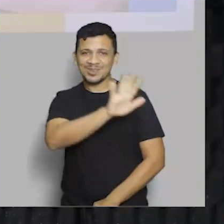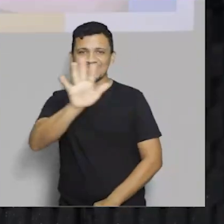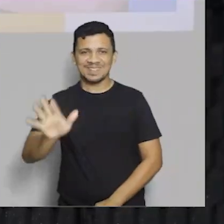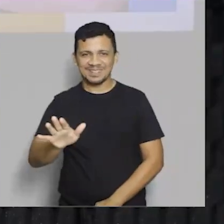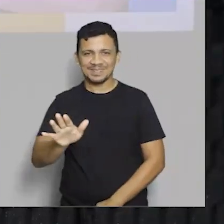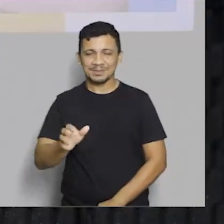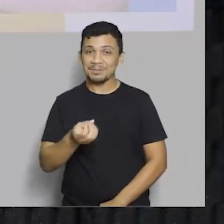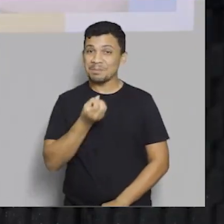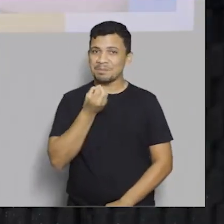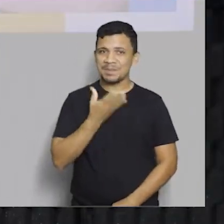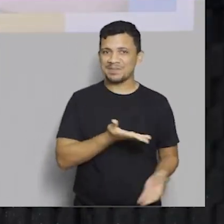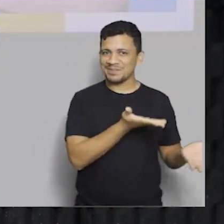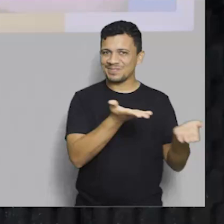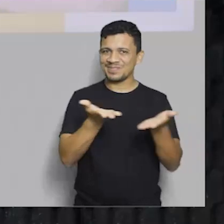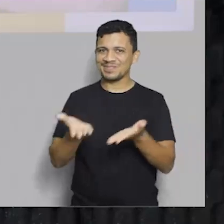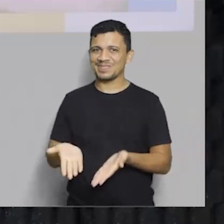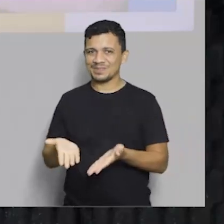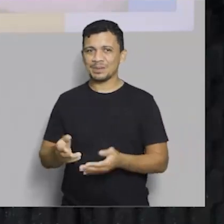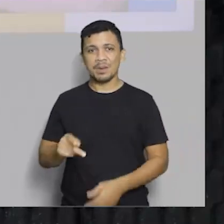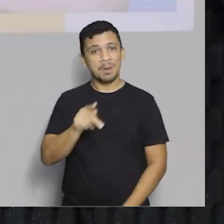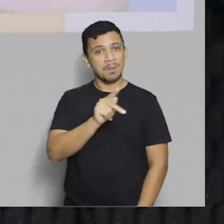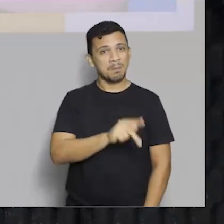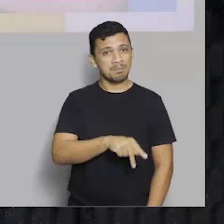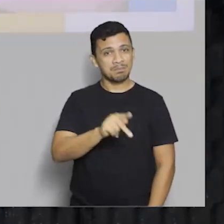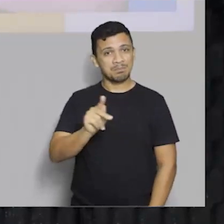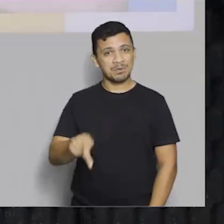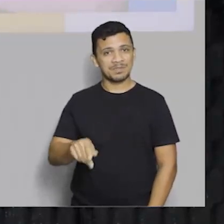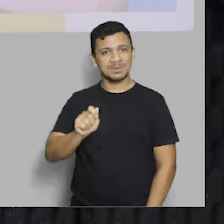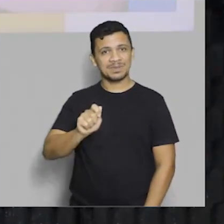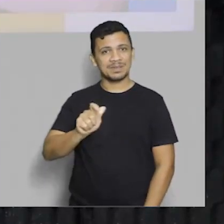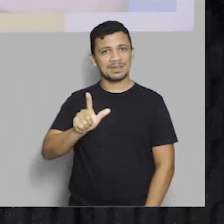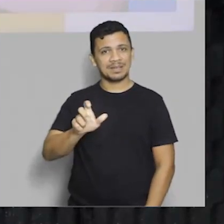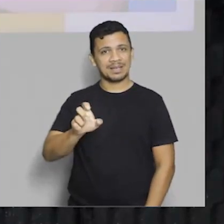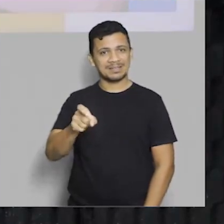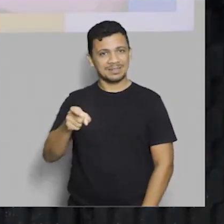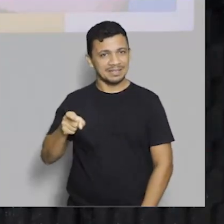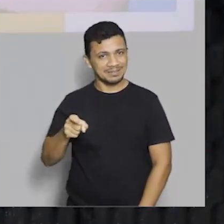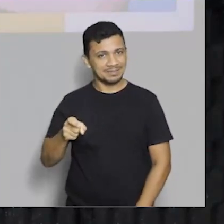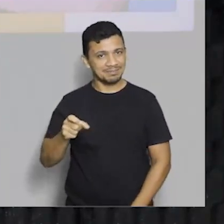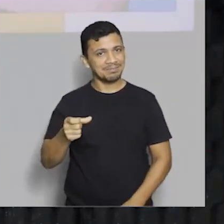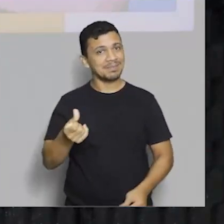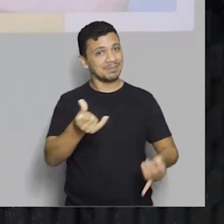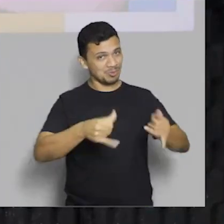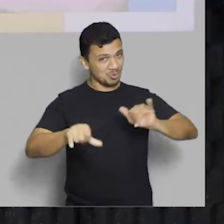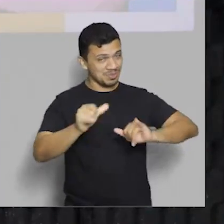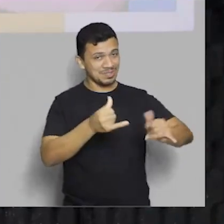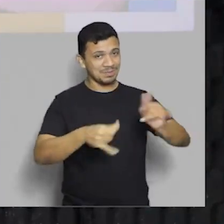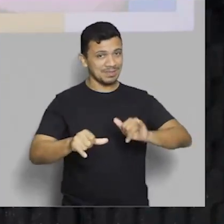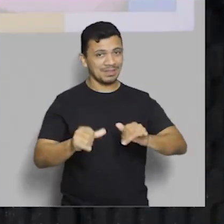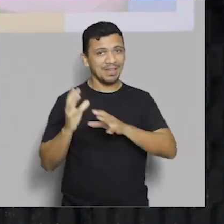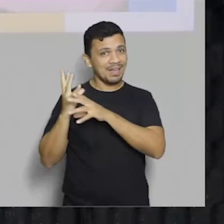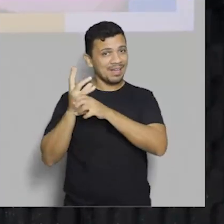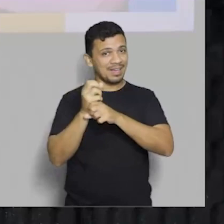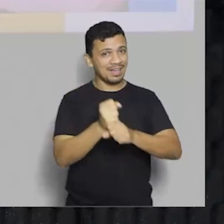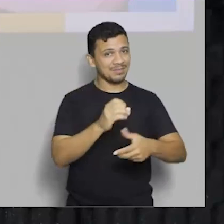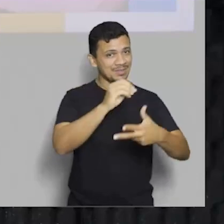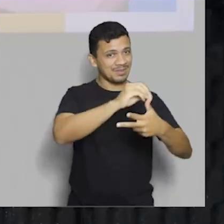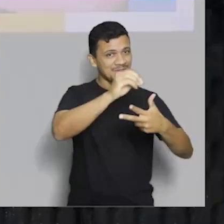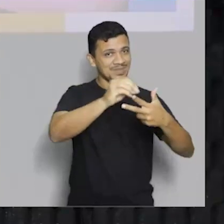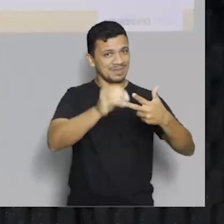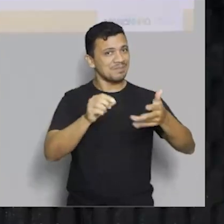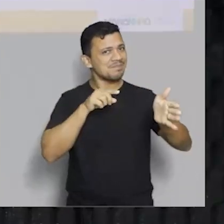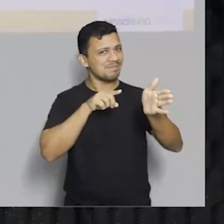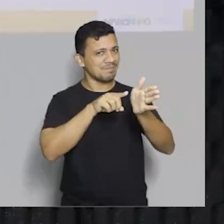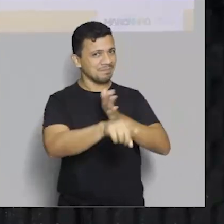Olá, turma, sejam todos bem-vindos. Professor Alex Ferreira, professor de Química, mais uma questão da nossa revisão Enem